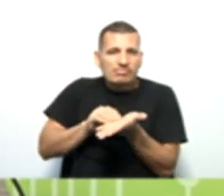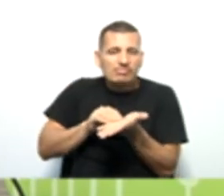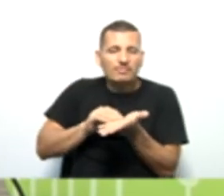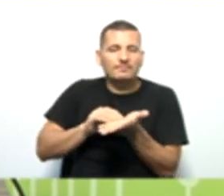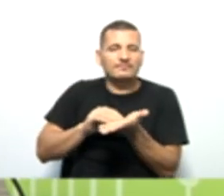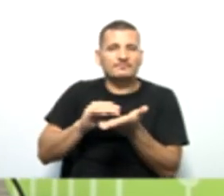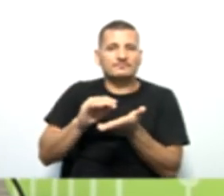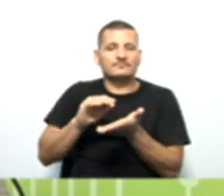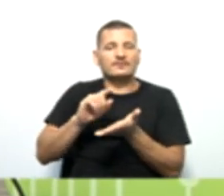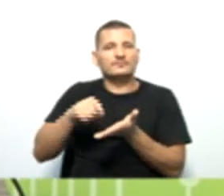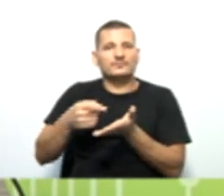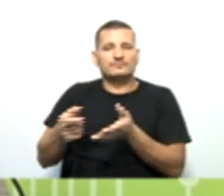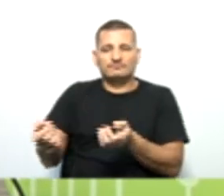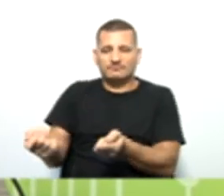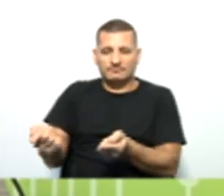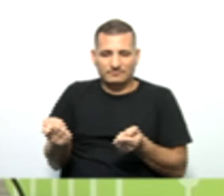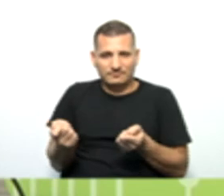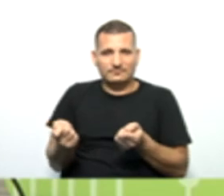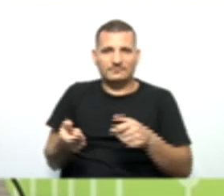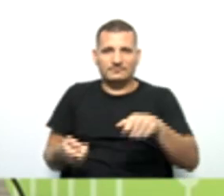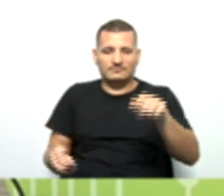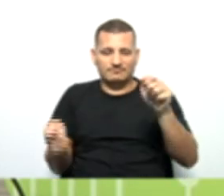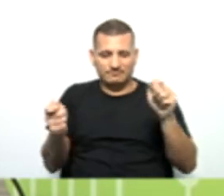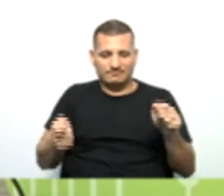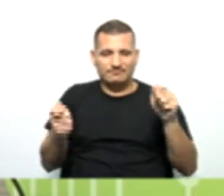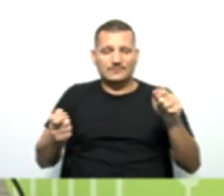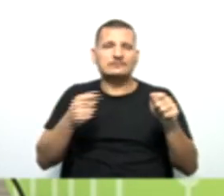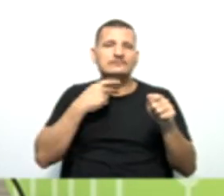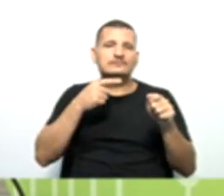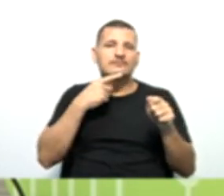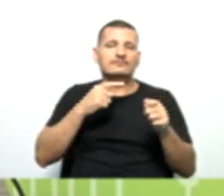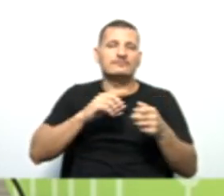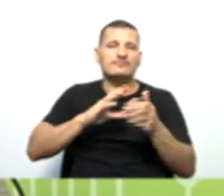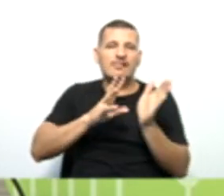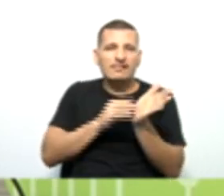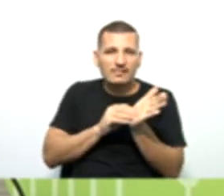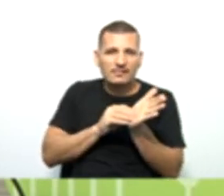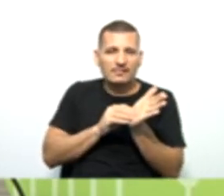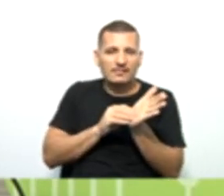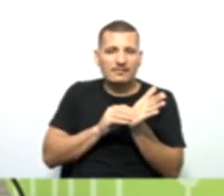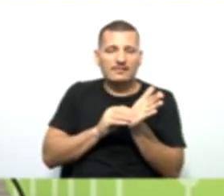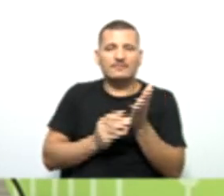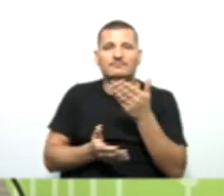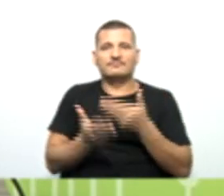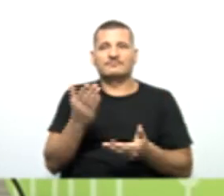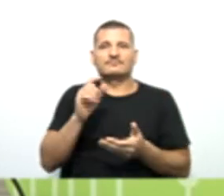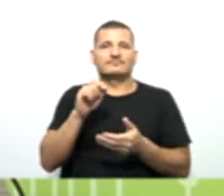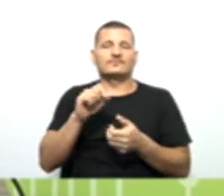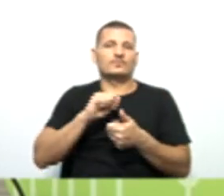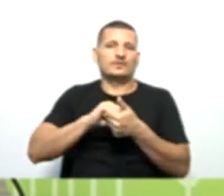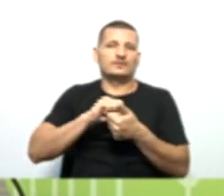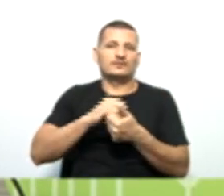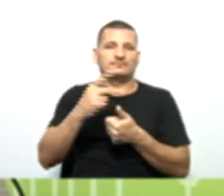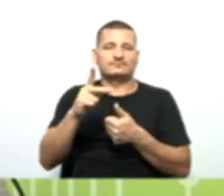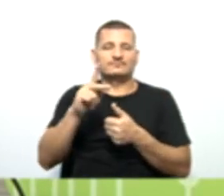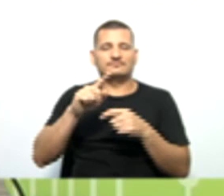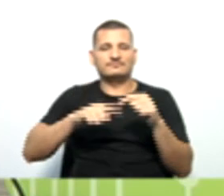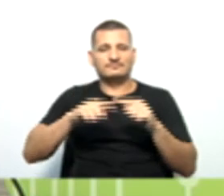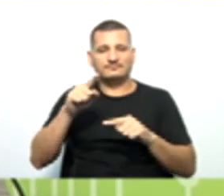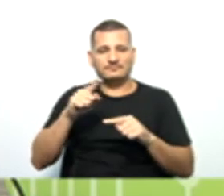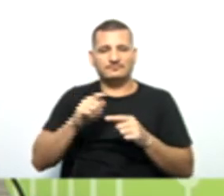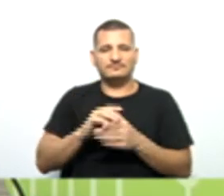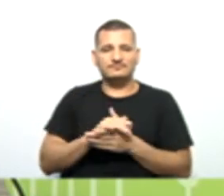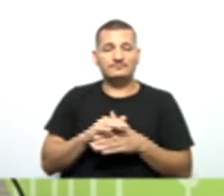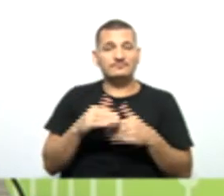quando você vai tirar aquele bolo, metade dele vai ficar na forma, preso. Vai perder o que? A qualidade do seu produto. Tá?